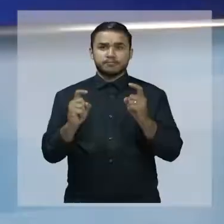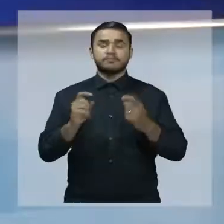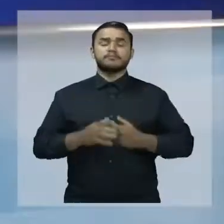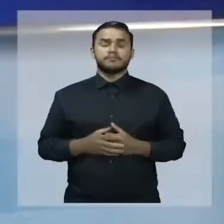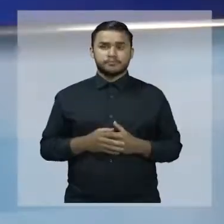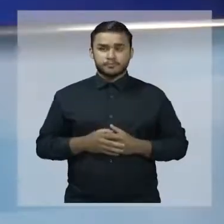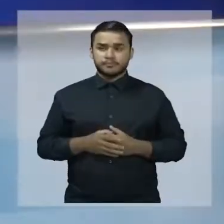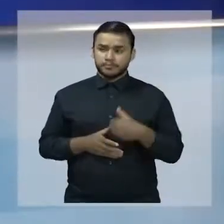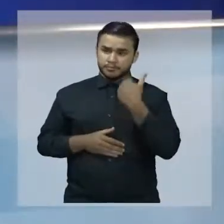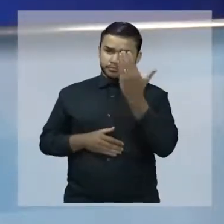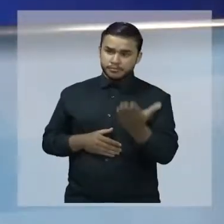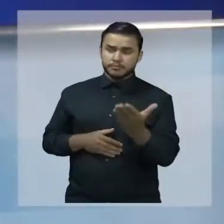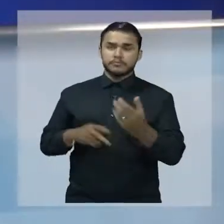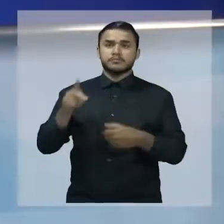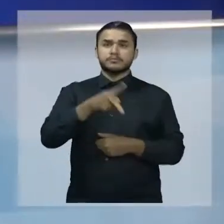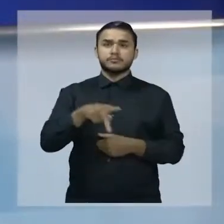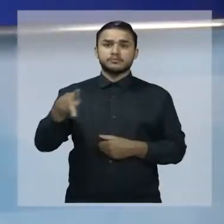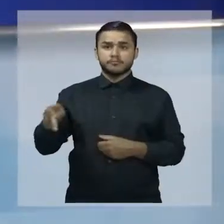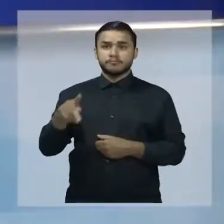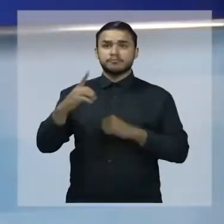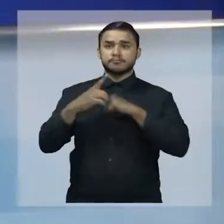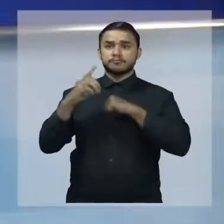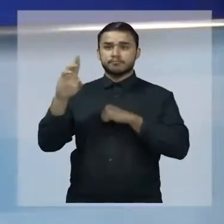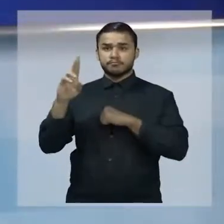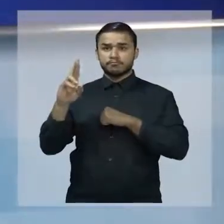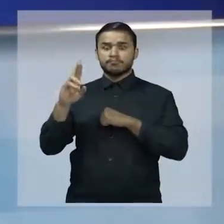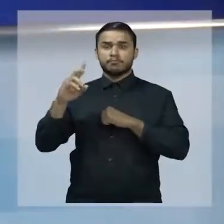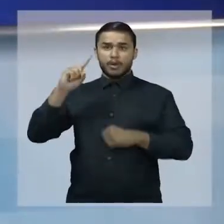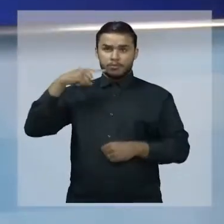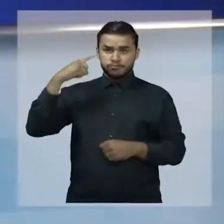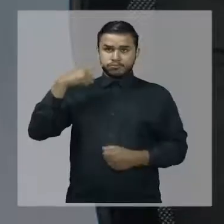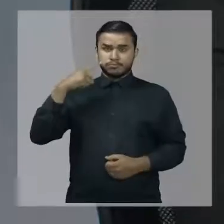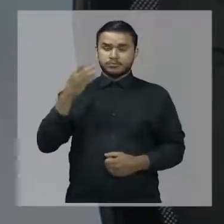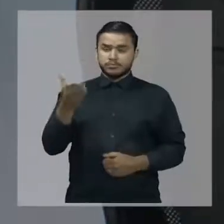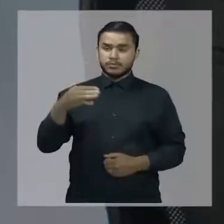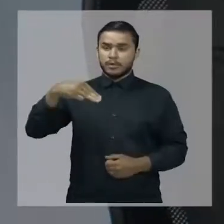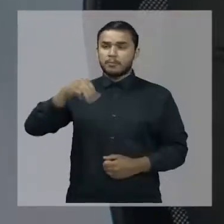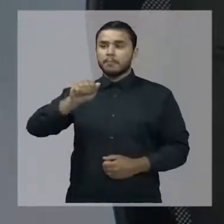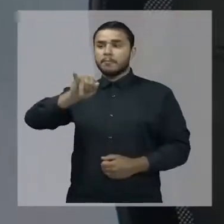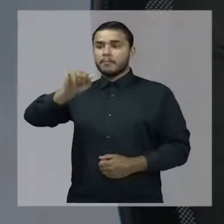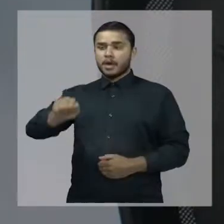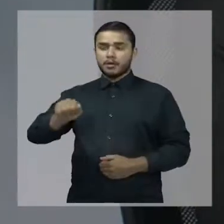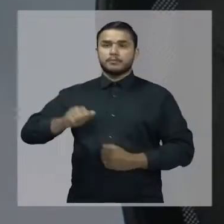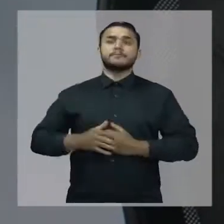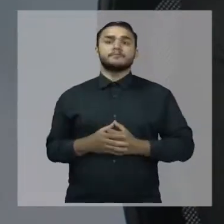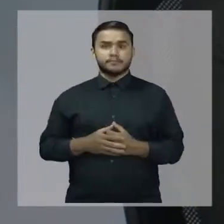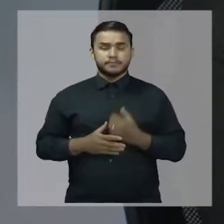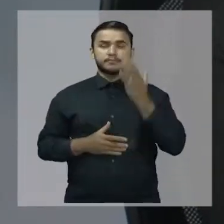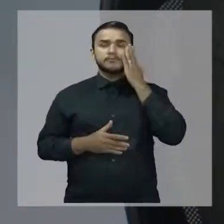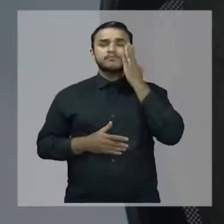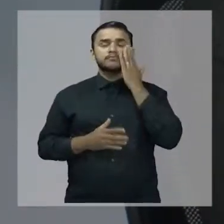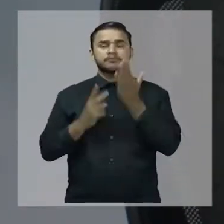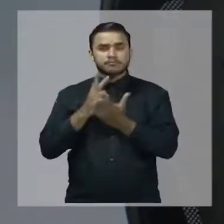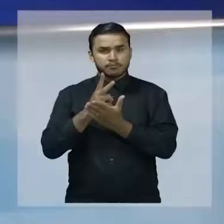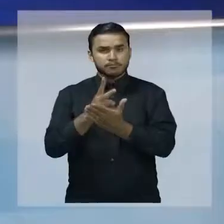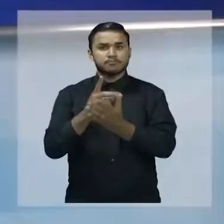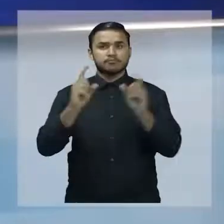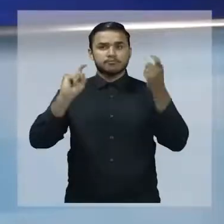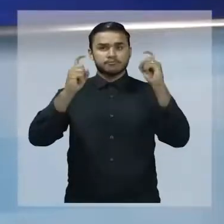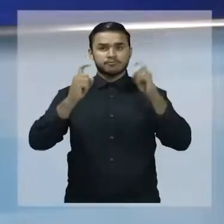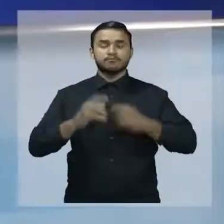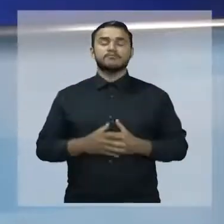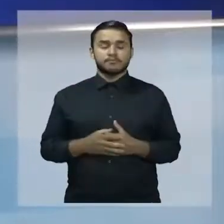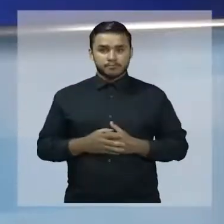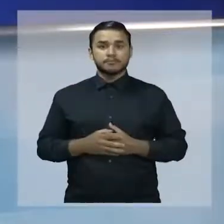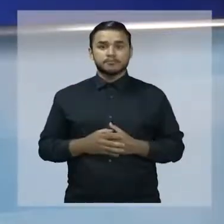discussão. E o também professor doutor em Direito, o doutor Maia, que também vai refletir conosco sobre esses temas. Eu